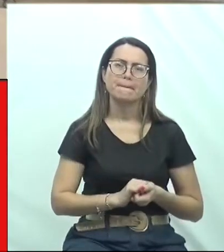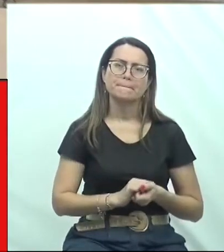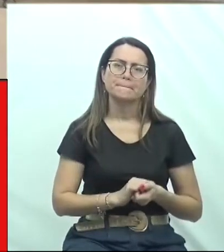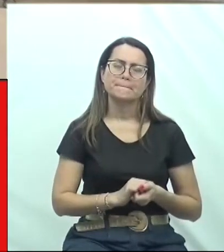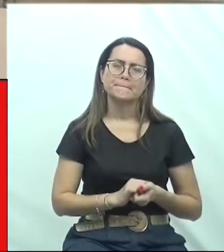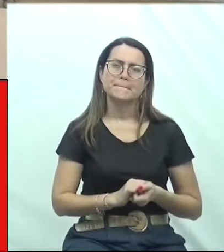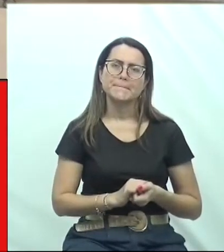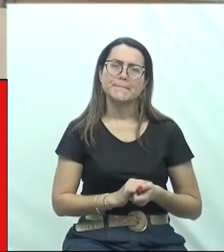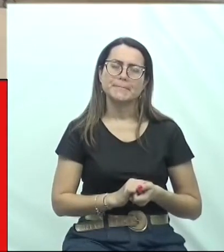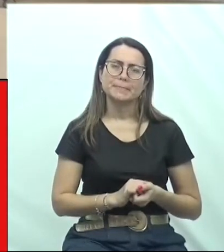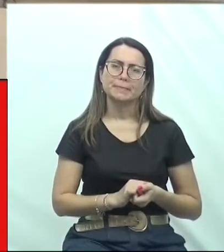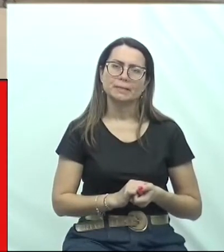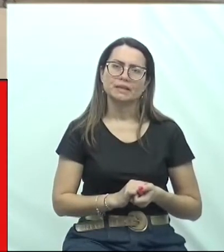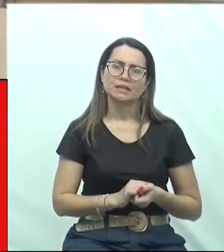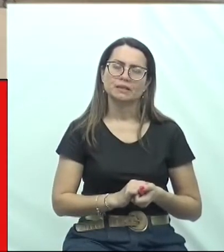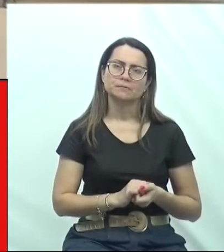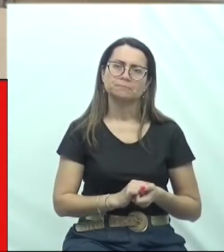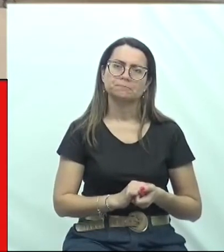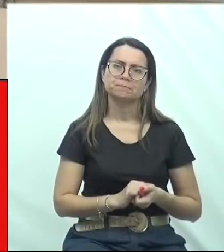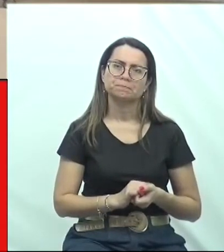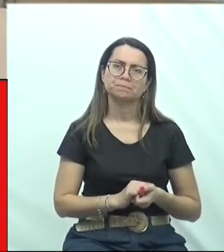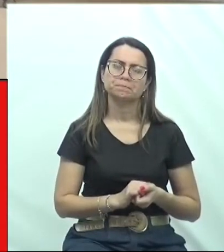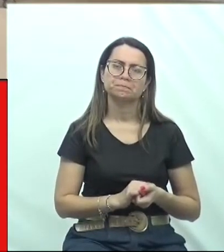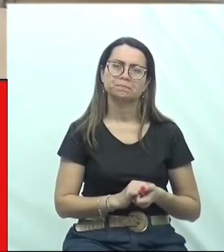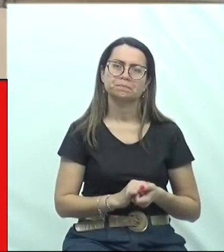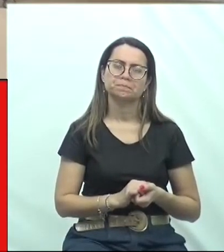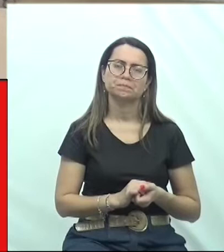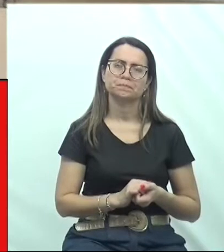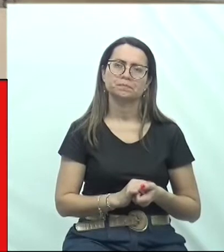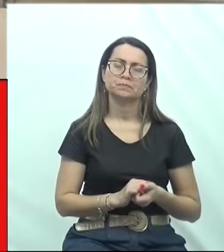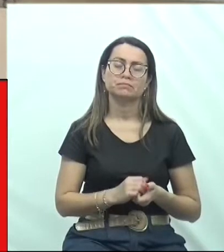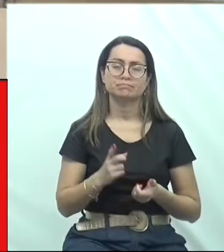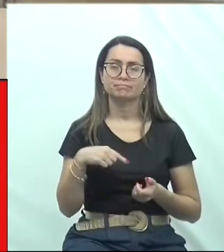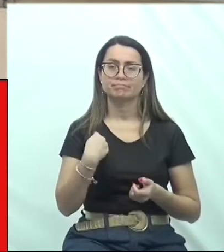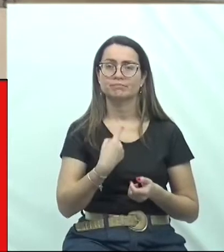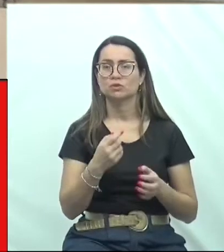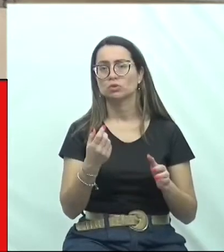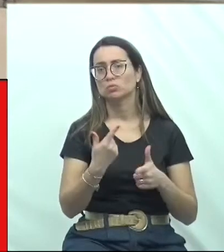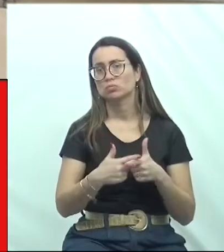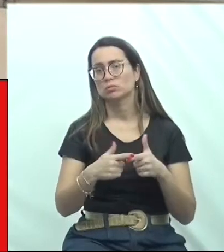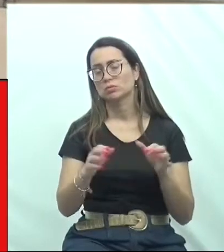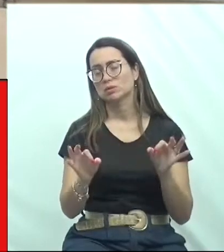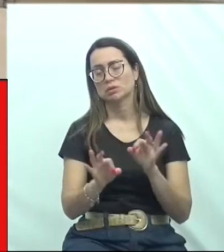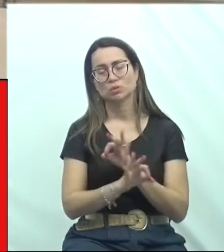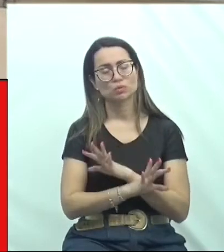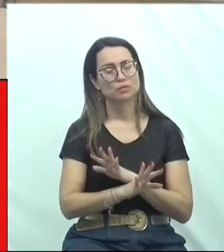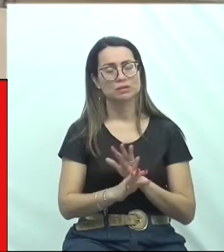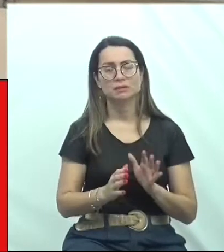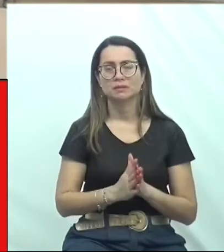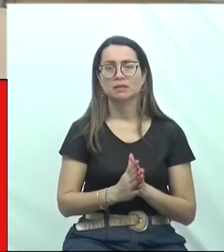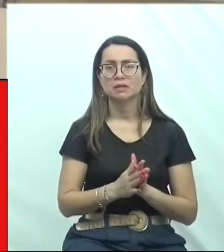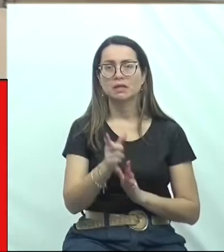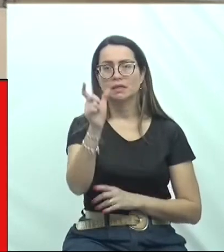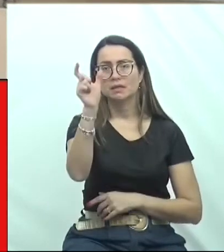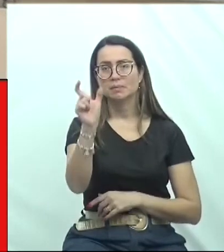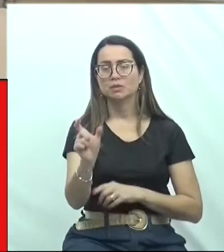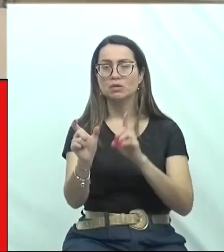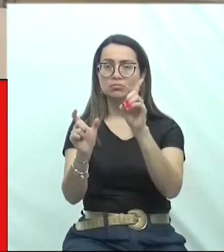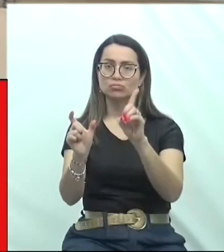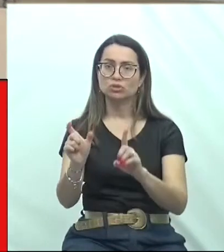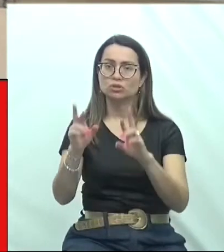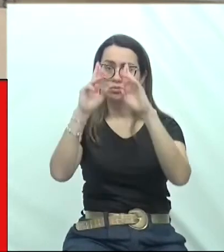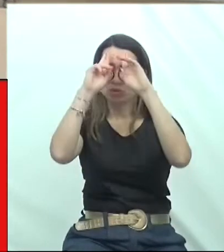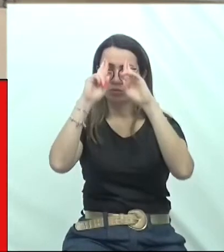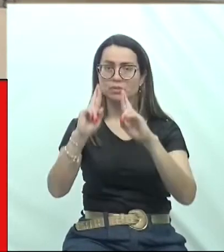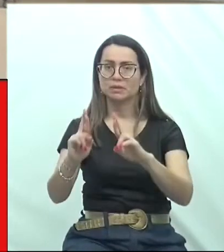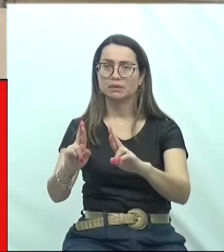de conduta, onde a gente possa sacramentar esse assunto de vez e os consumidores possam ter o seu direito atendido. Então,